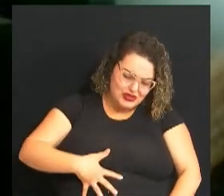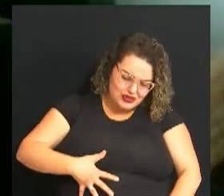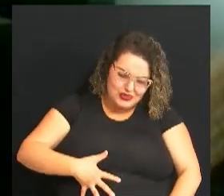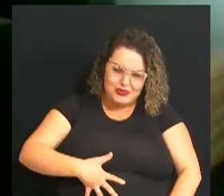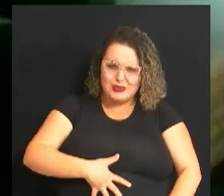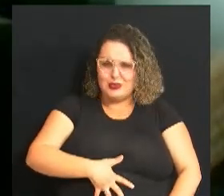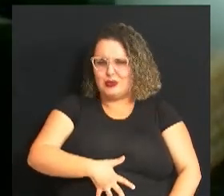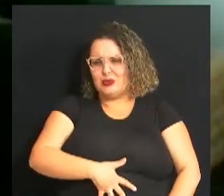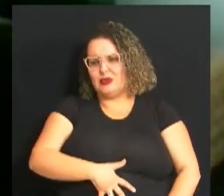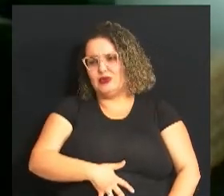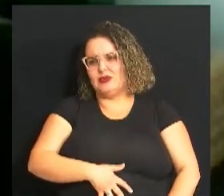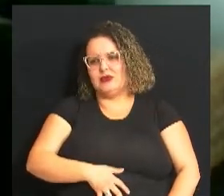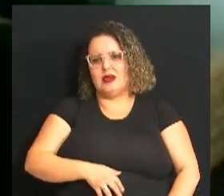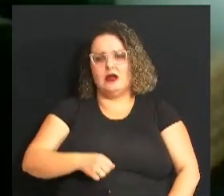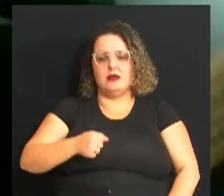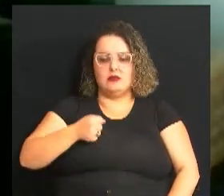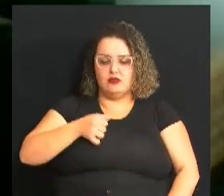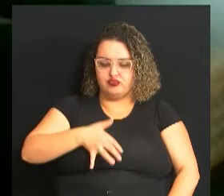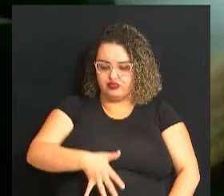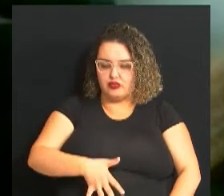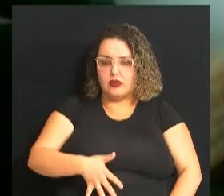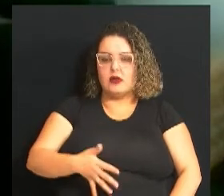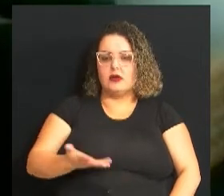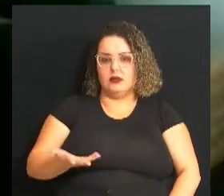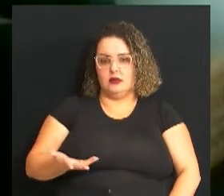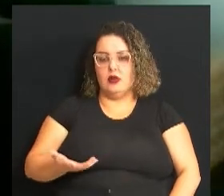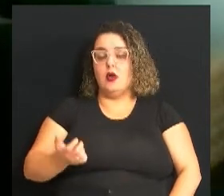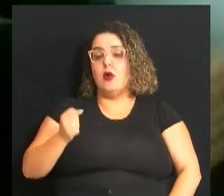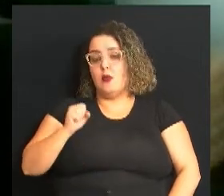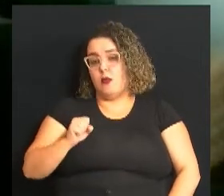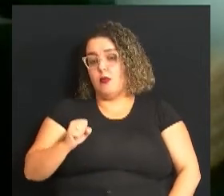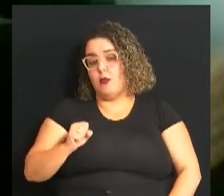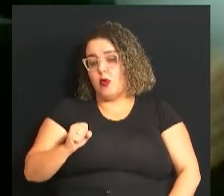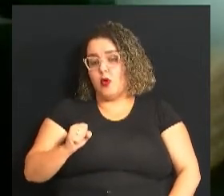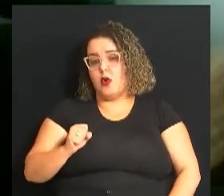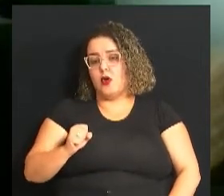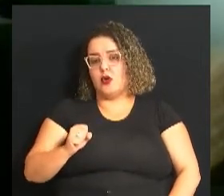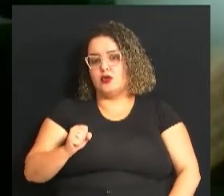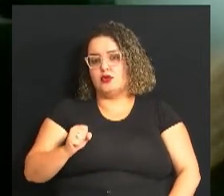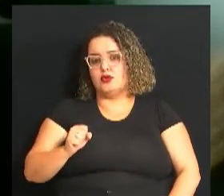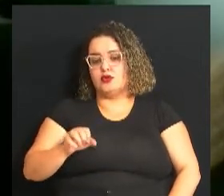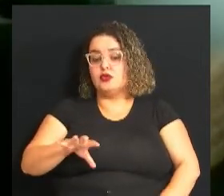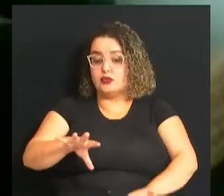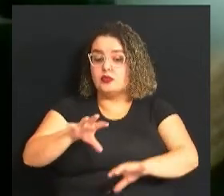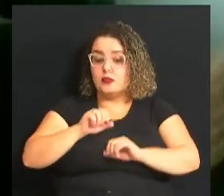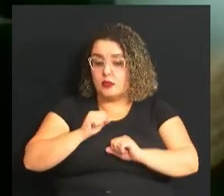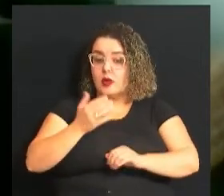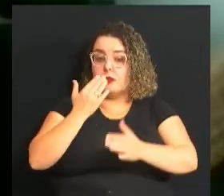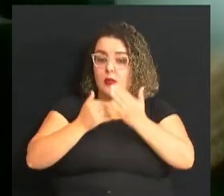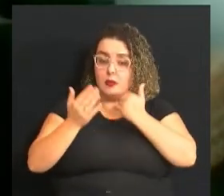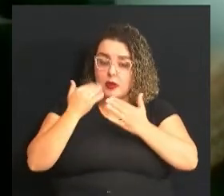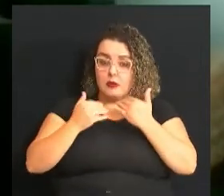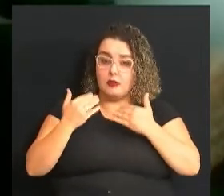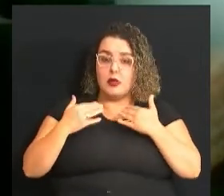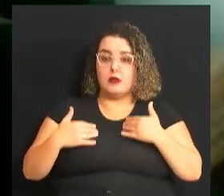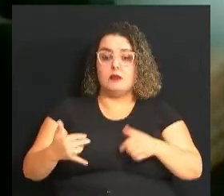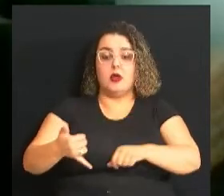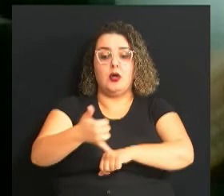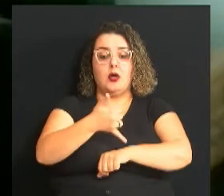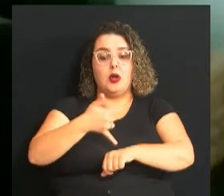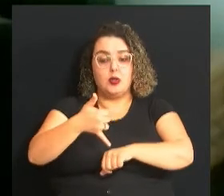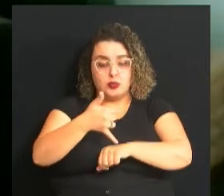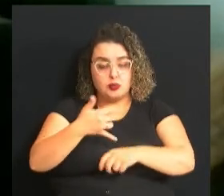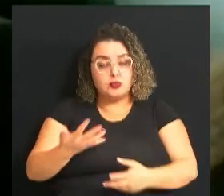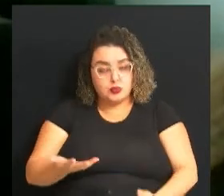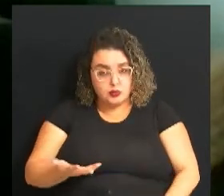eventualmente diarreia. Você pode ter problemas na absorção de alimentos, principalmente gorduras. Então, você